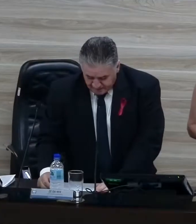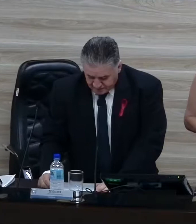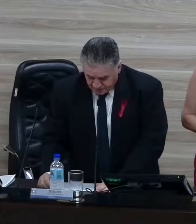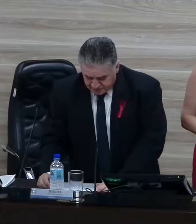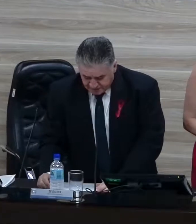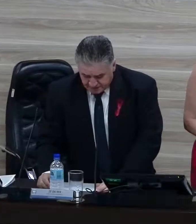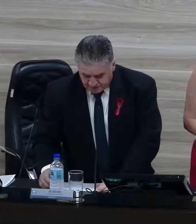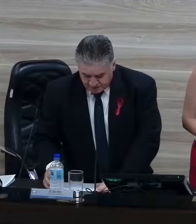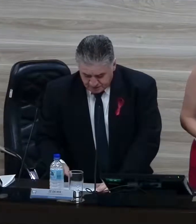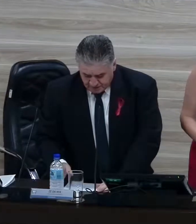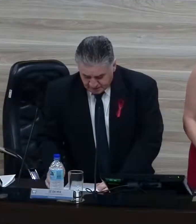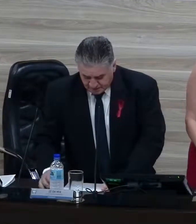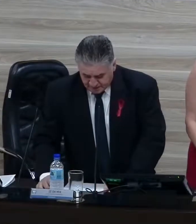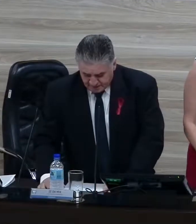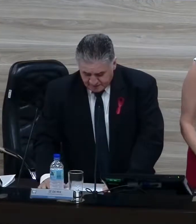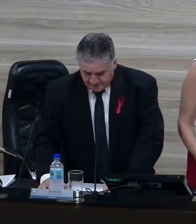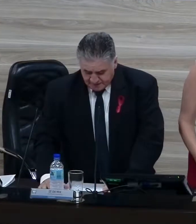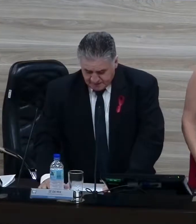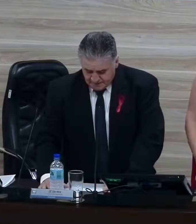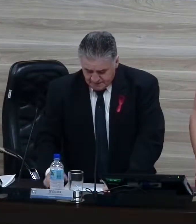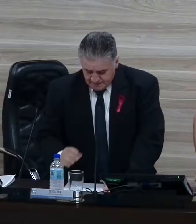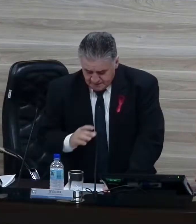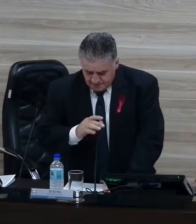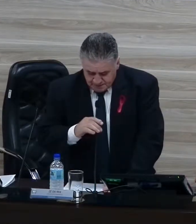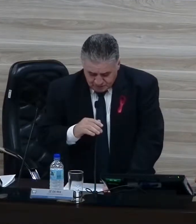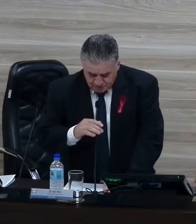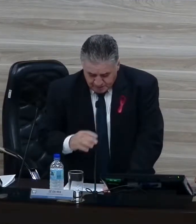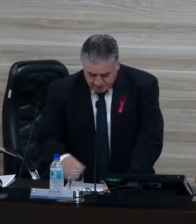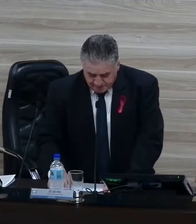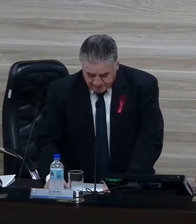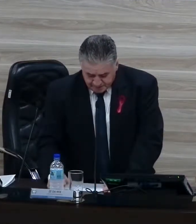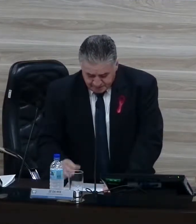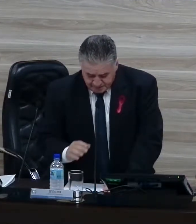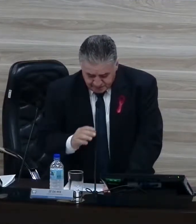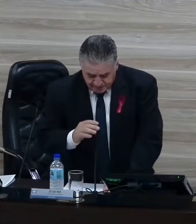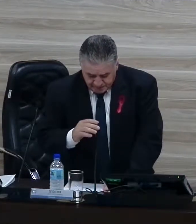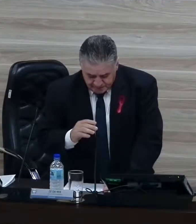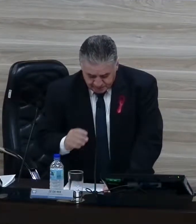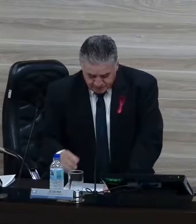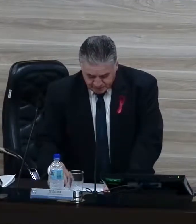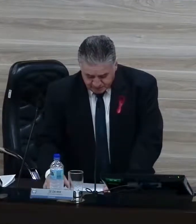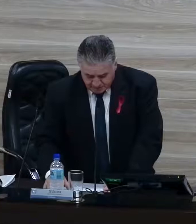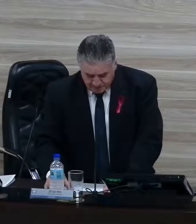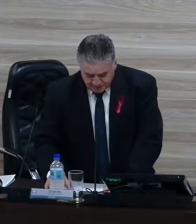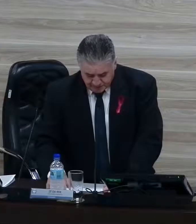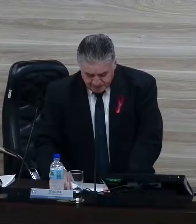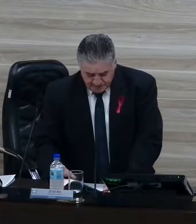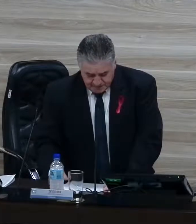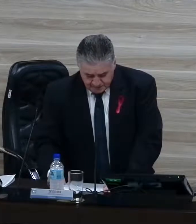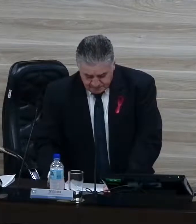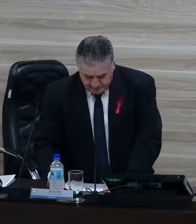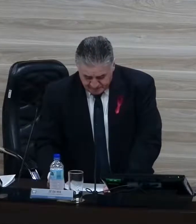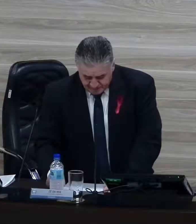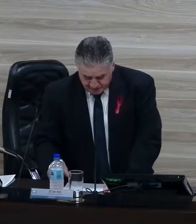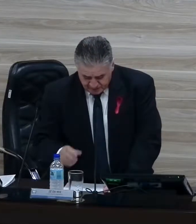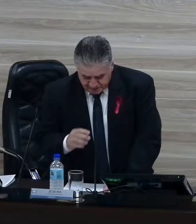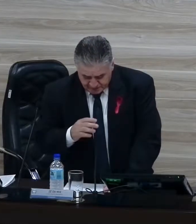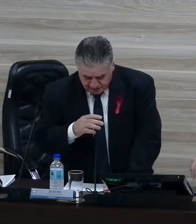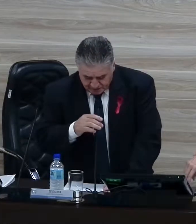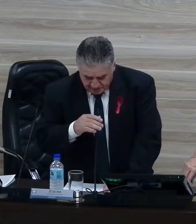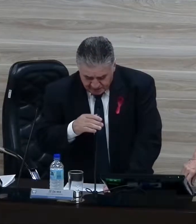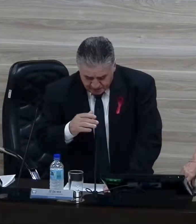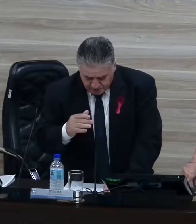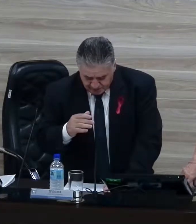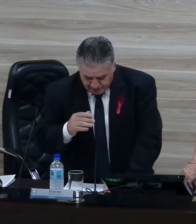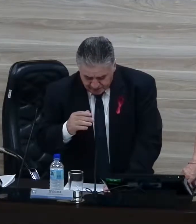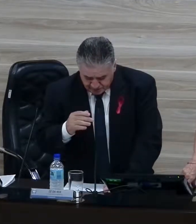Esta presidência solicita que todos os vereadores se levantem. Sob a proteção de Deus, iniciamos nossos trabalhos. Esta presidência solicita ao